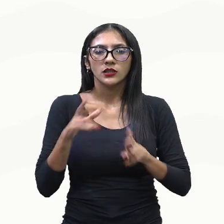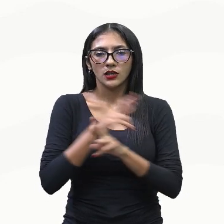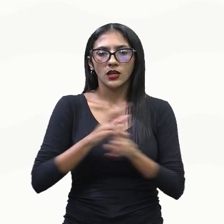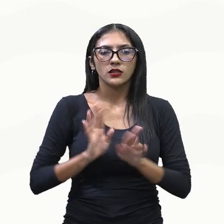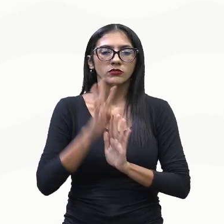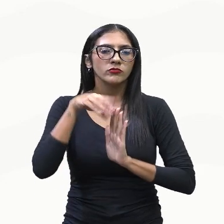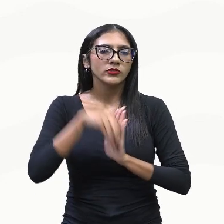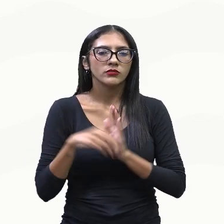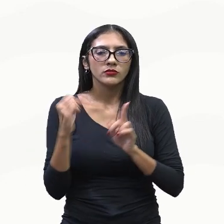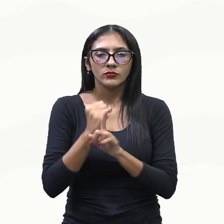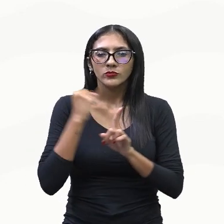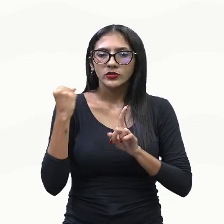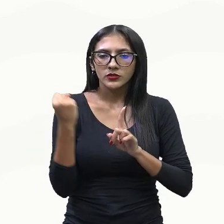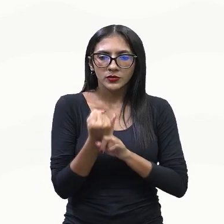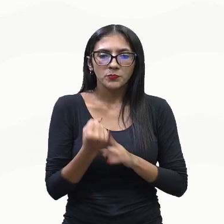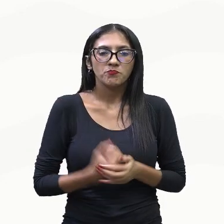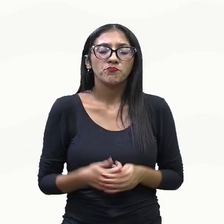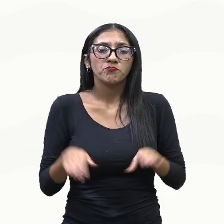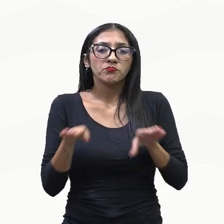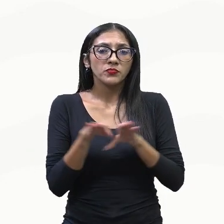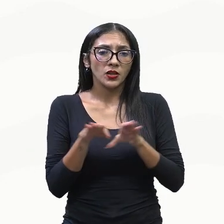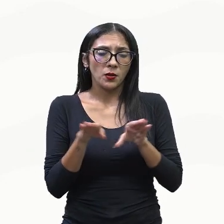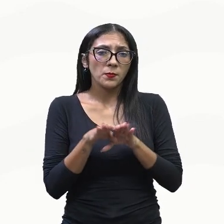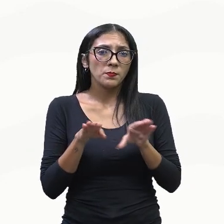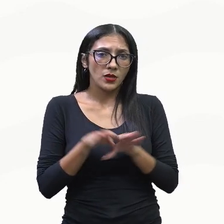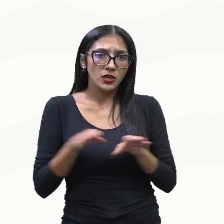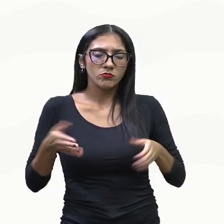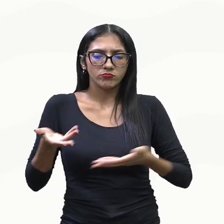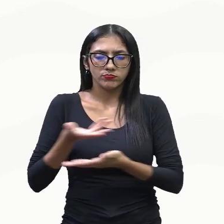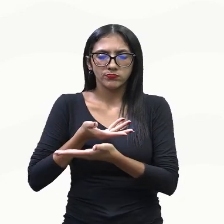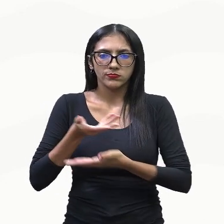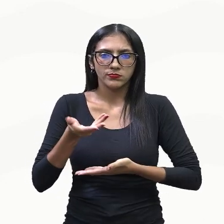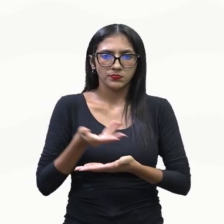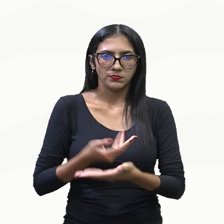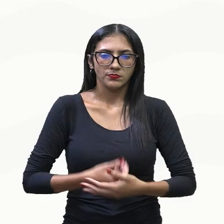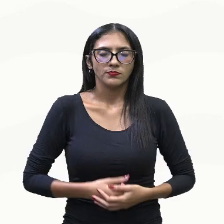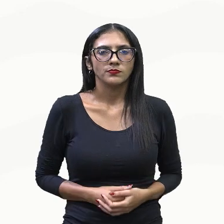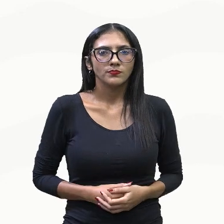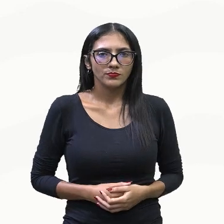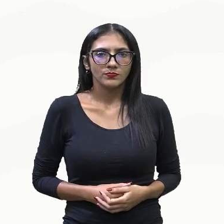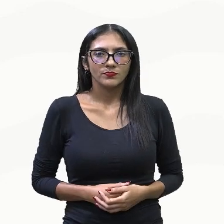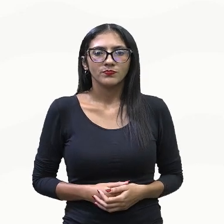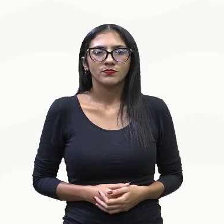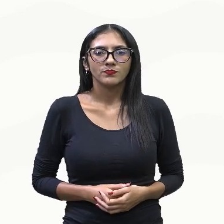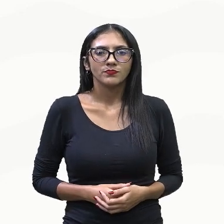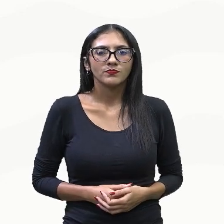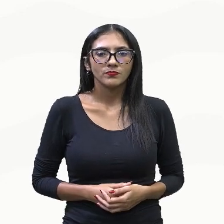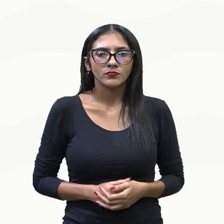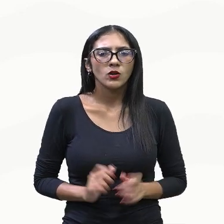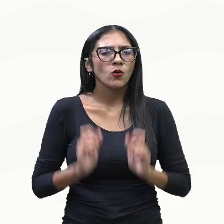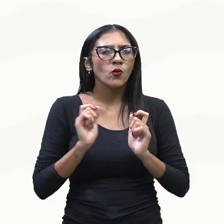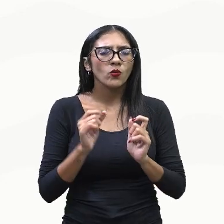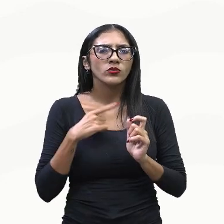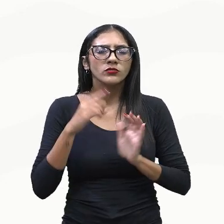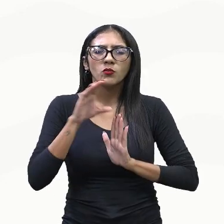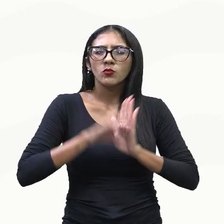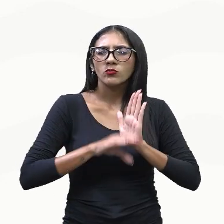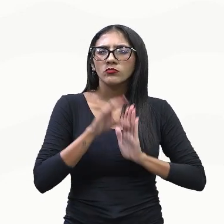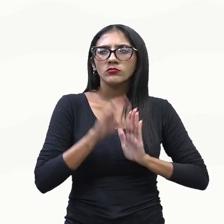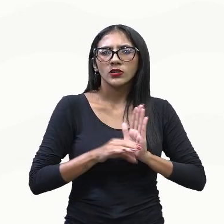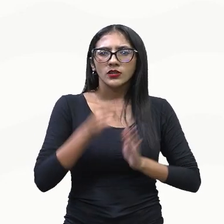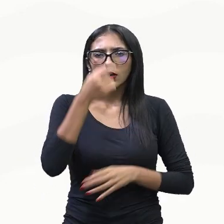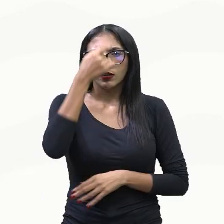à sociedade e da sociedade em relação ao indivíduo. Olha, o que é que constitui mesmo a cidadania, professor?